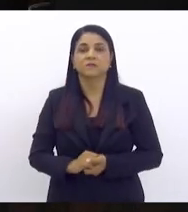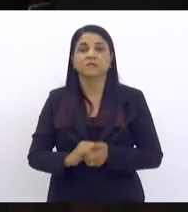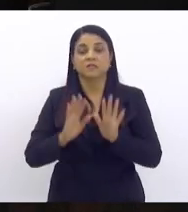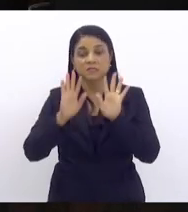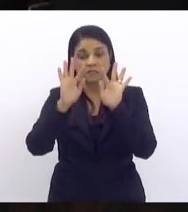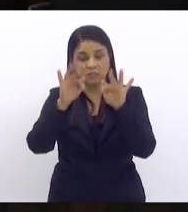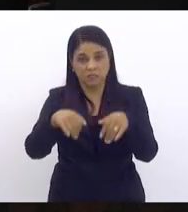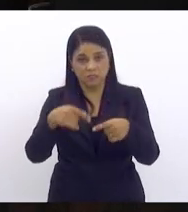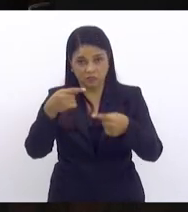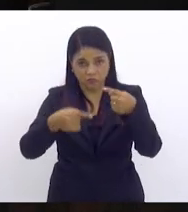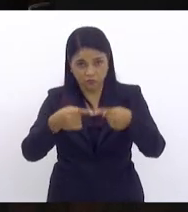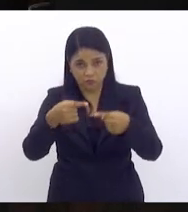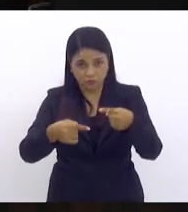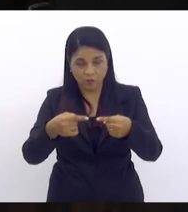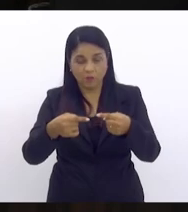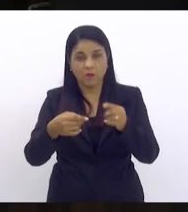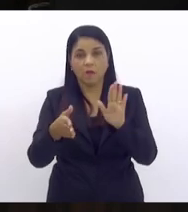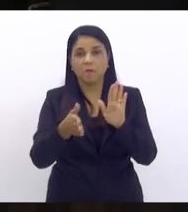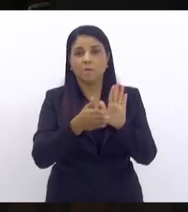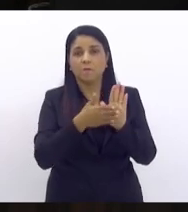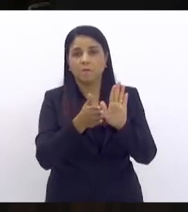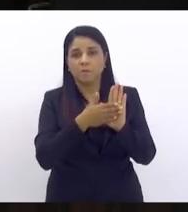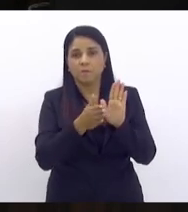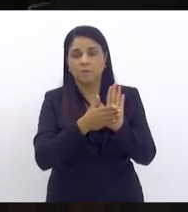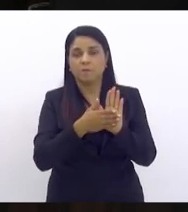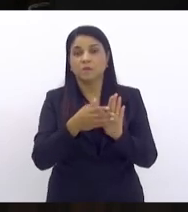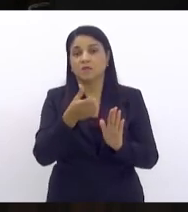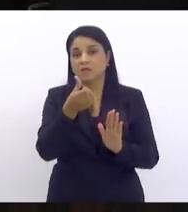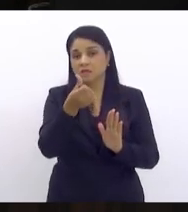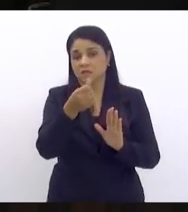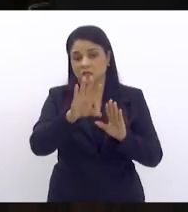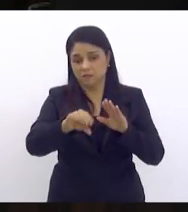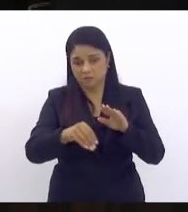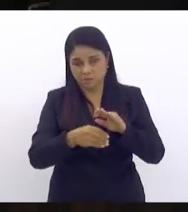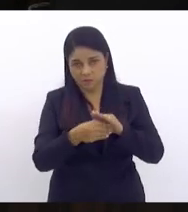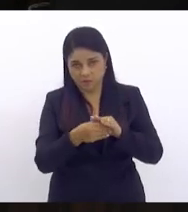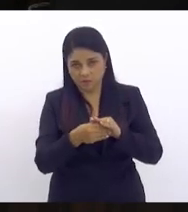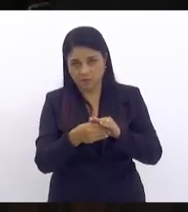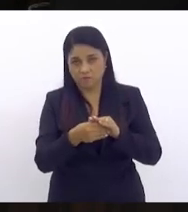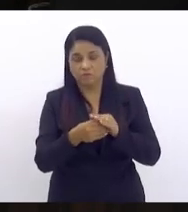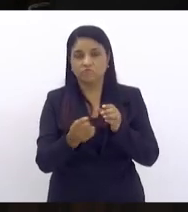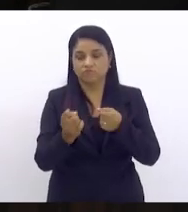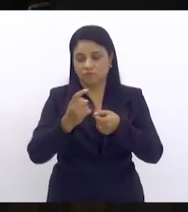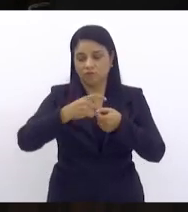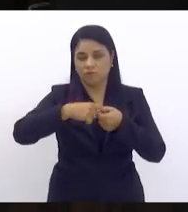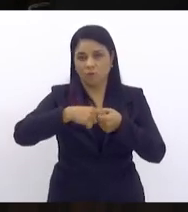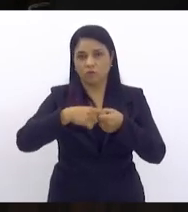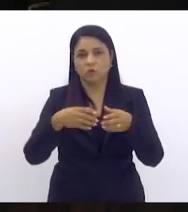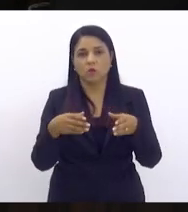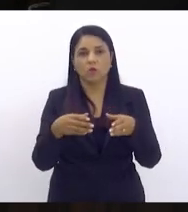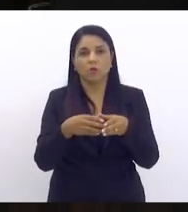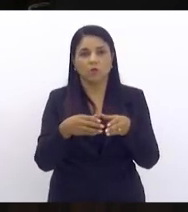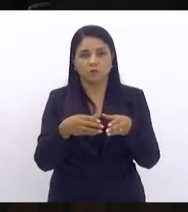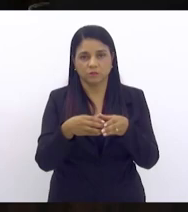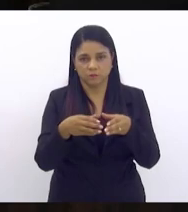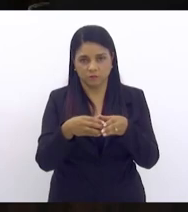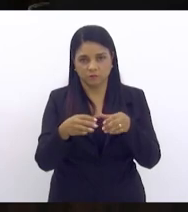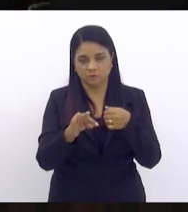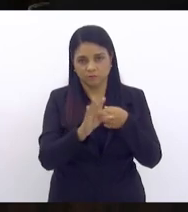Encerrada a discussão, apresento a proposta, recebeu 6 emendas e retorna às